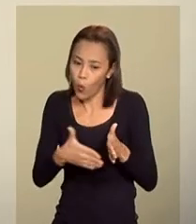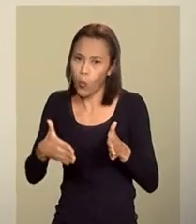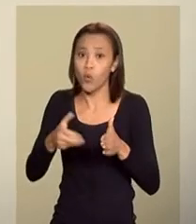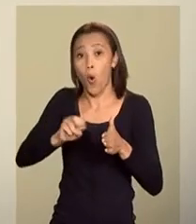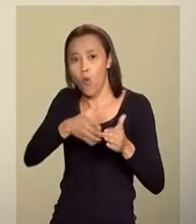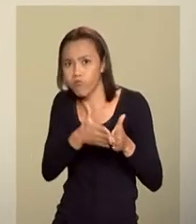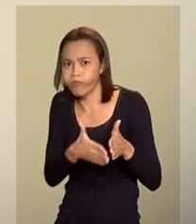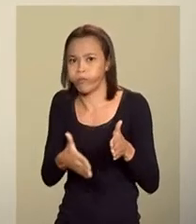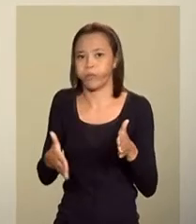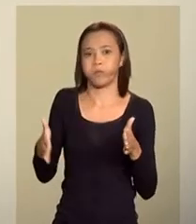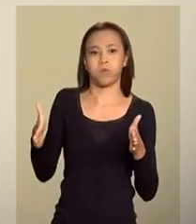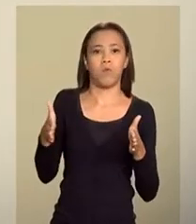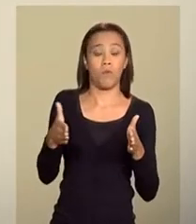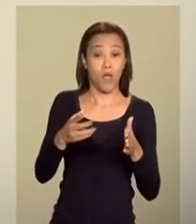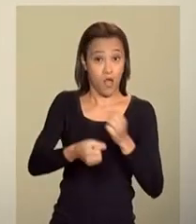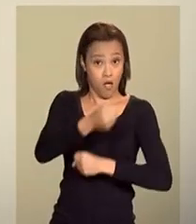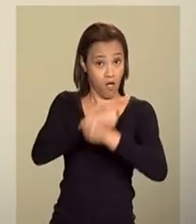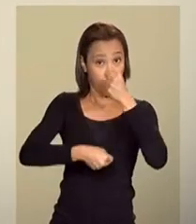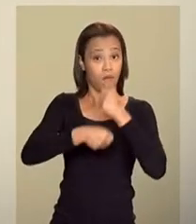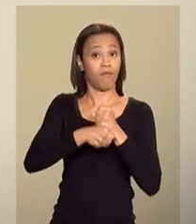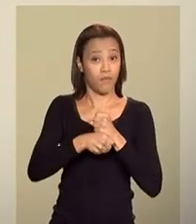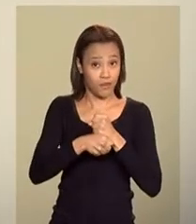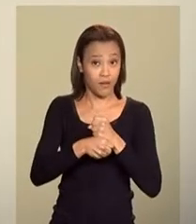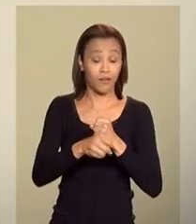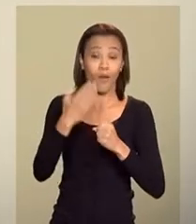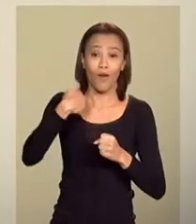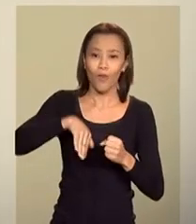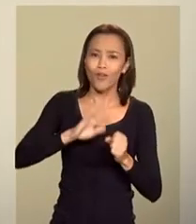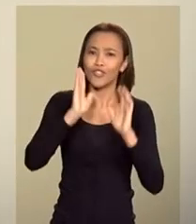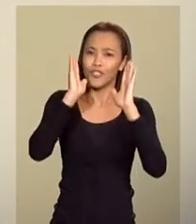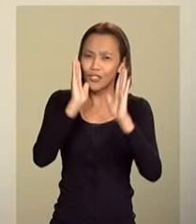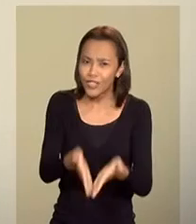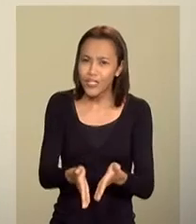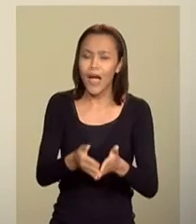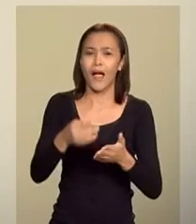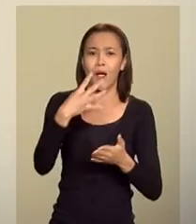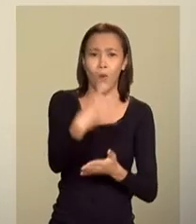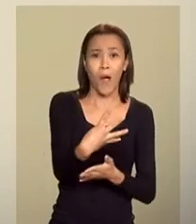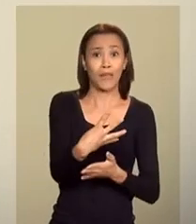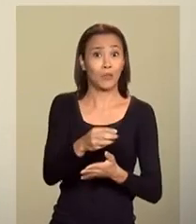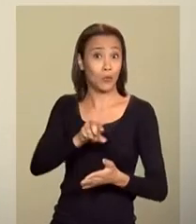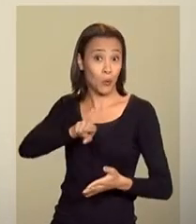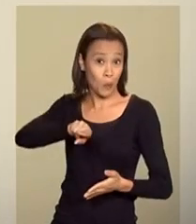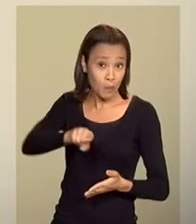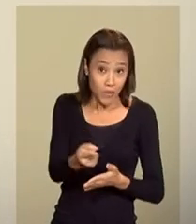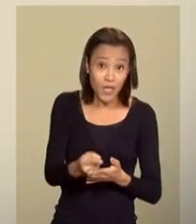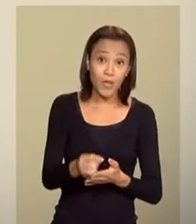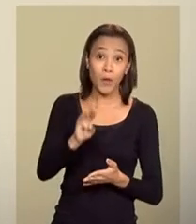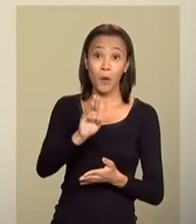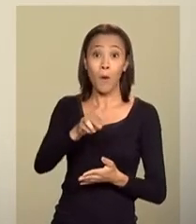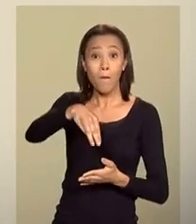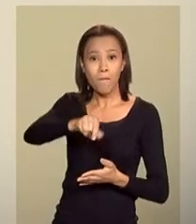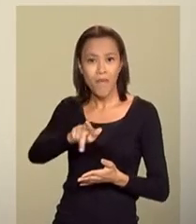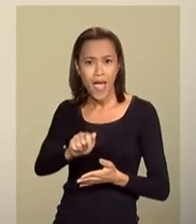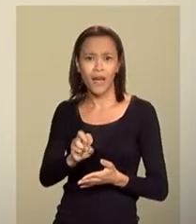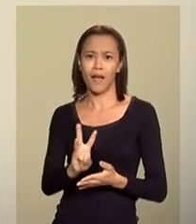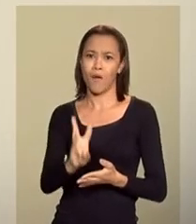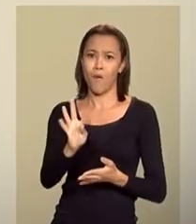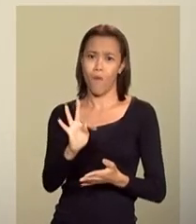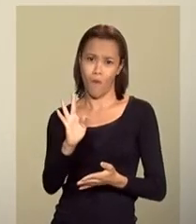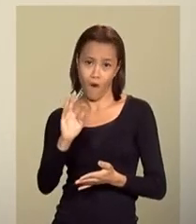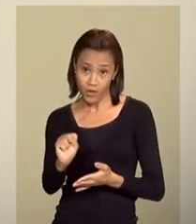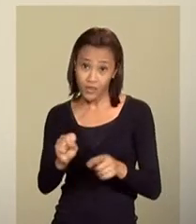ou no longo prazo o ano passado colocamos e operação quatro mil megawatts e dois mil e setecentos